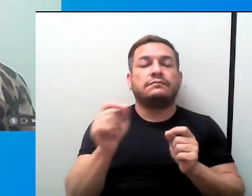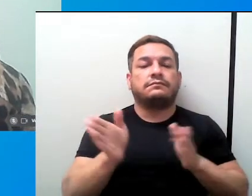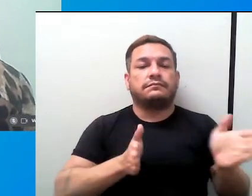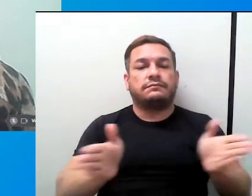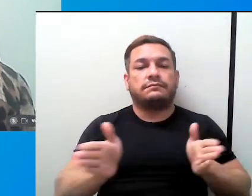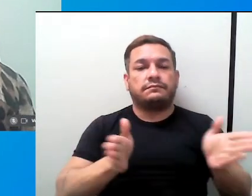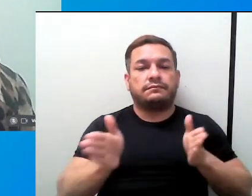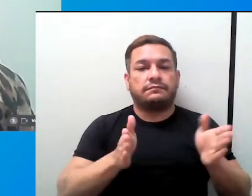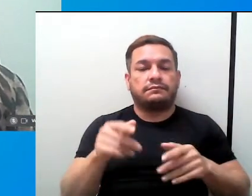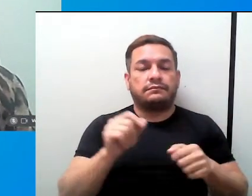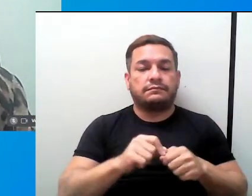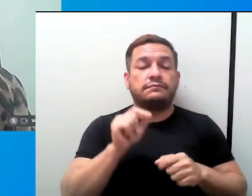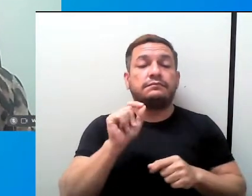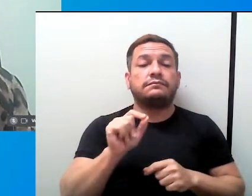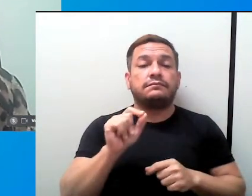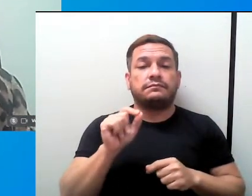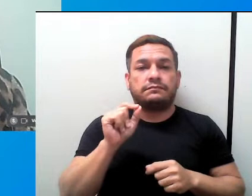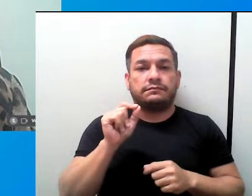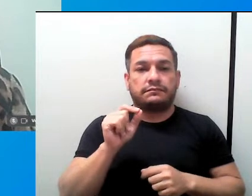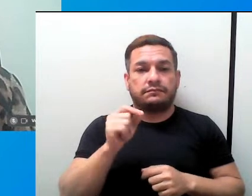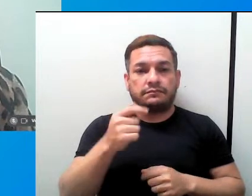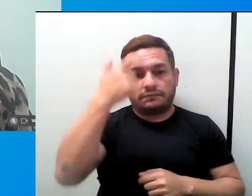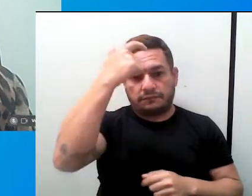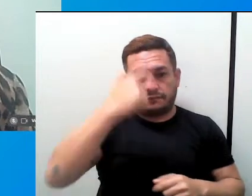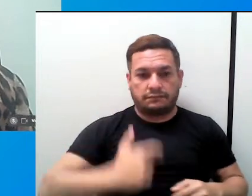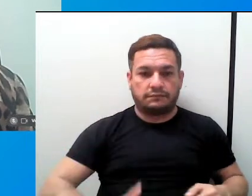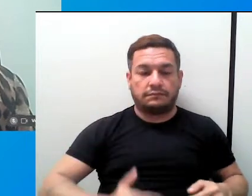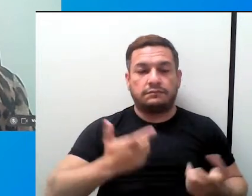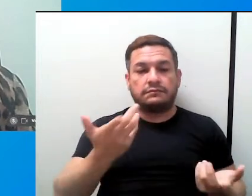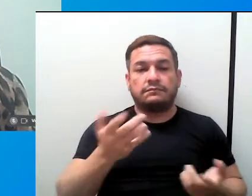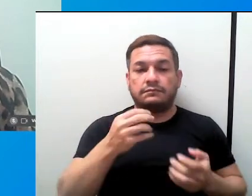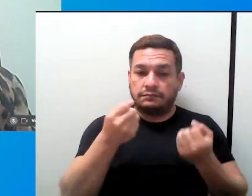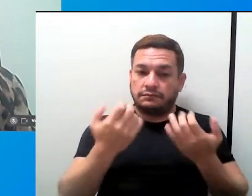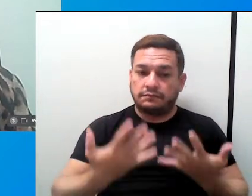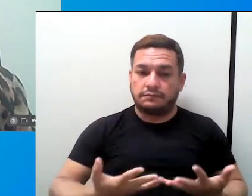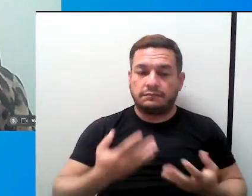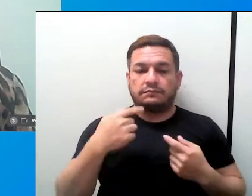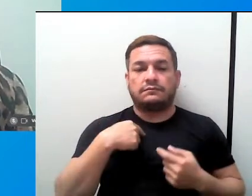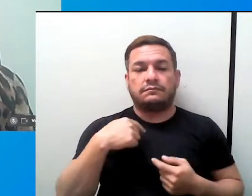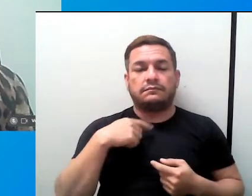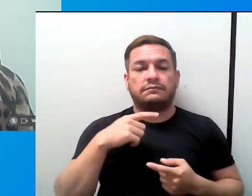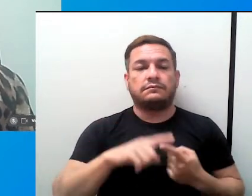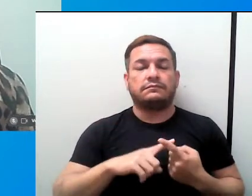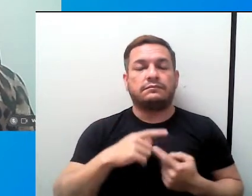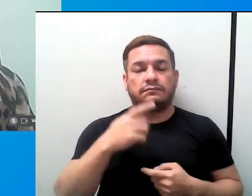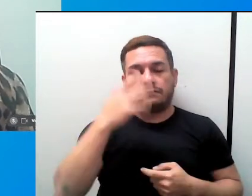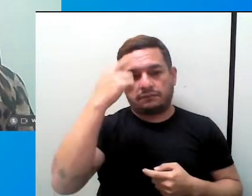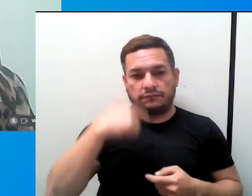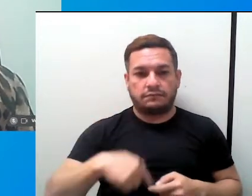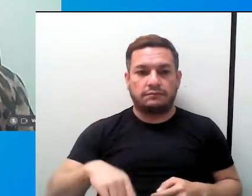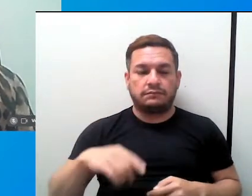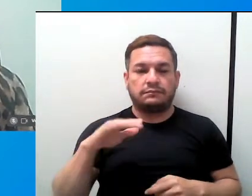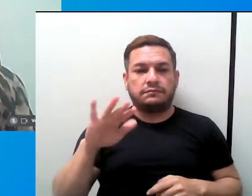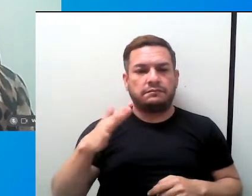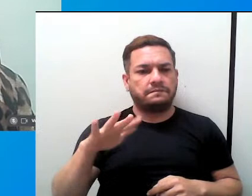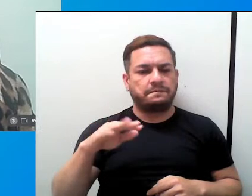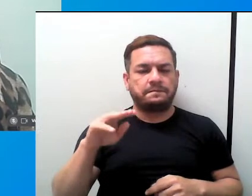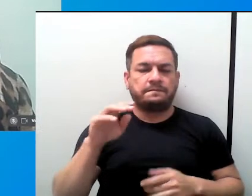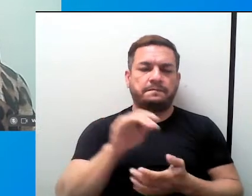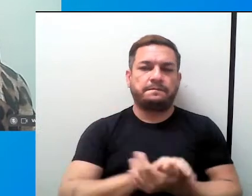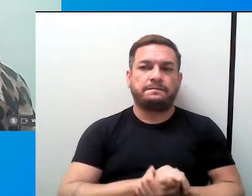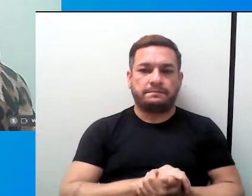que é fazer brevemente a minha audiodescrição. Então, tenho estatura